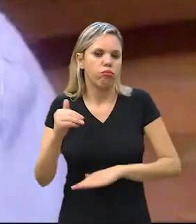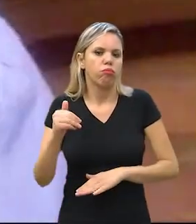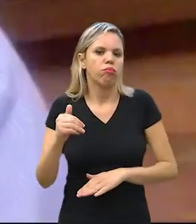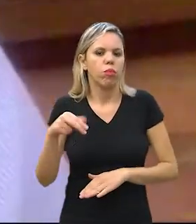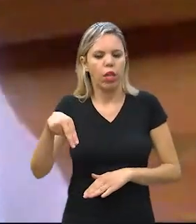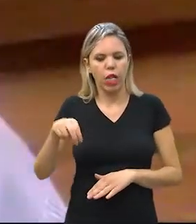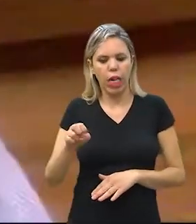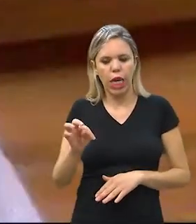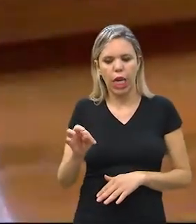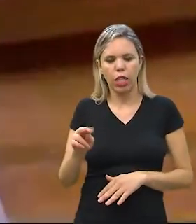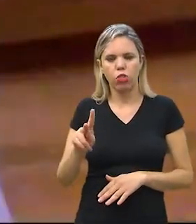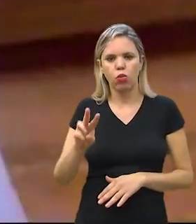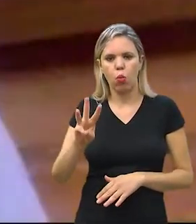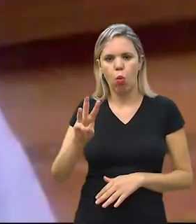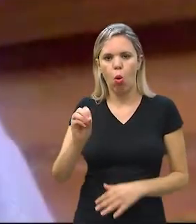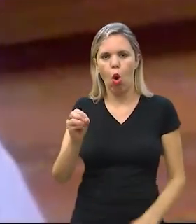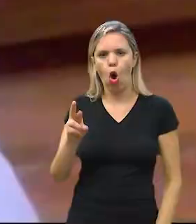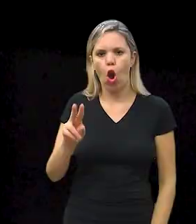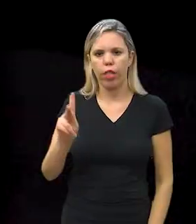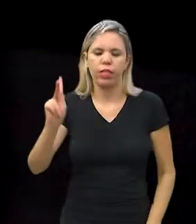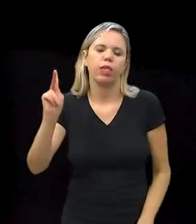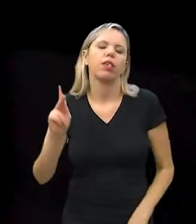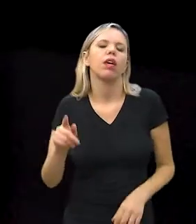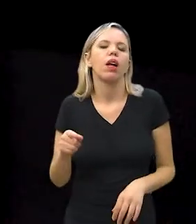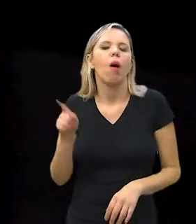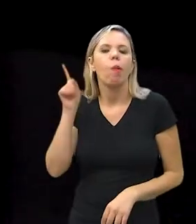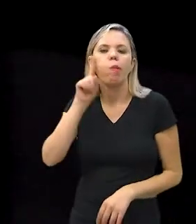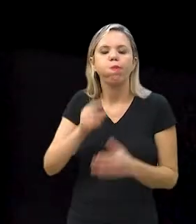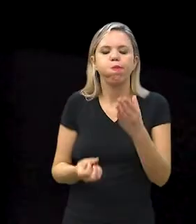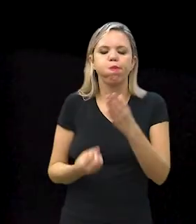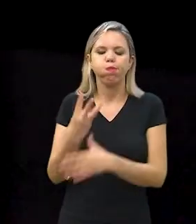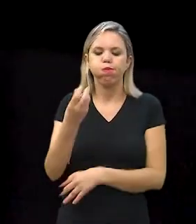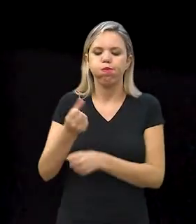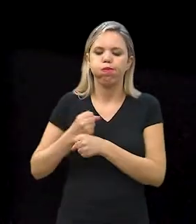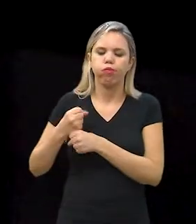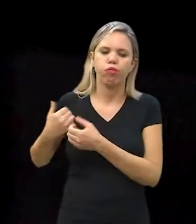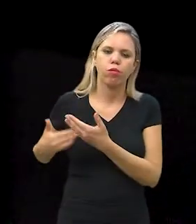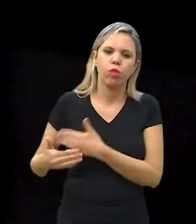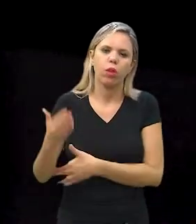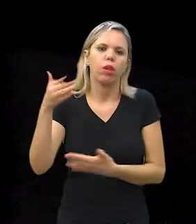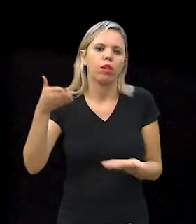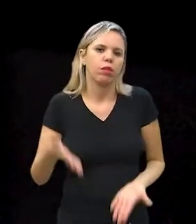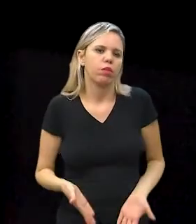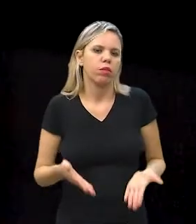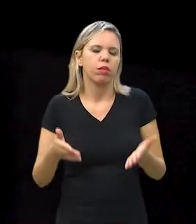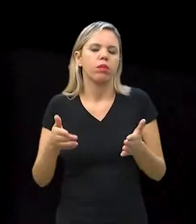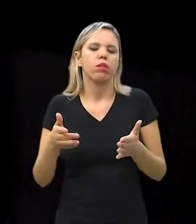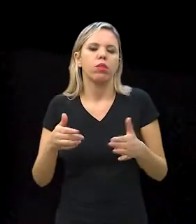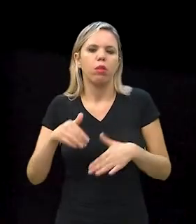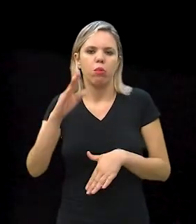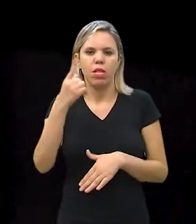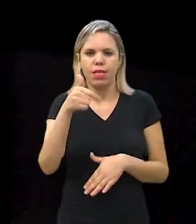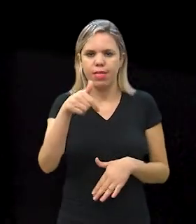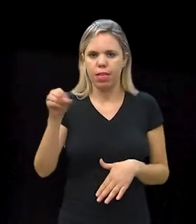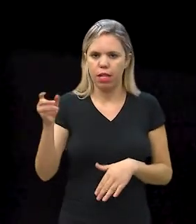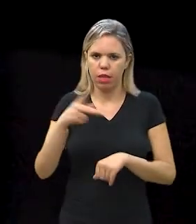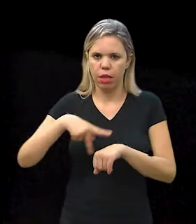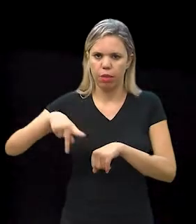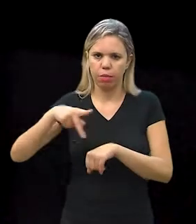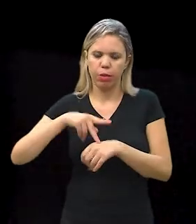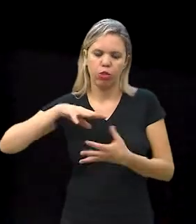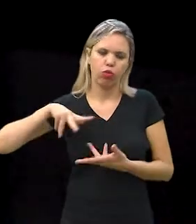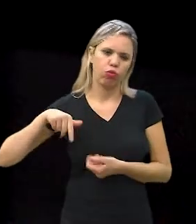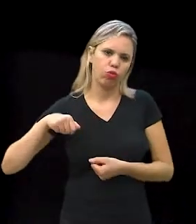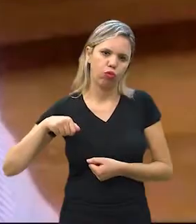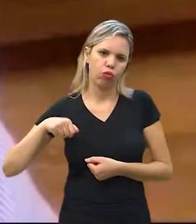organização ela iniciou lá no Vale do Silício há 36 anos atrás E hoje nós estamos em mais de 70